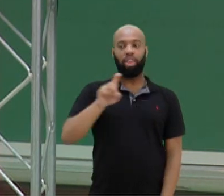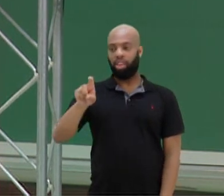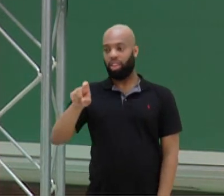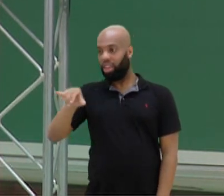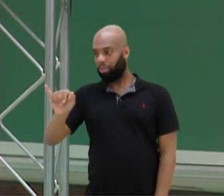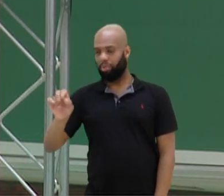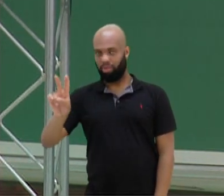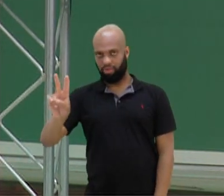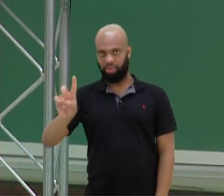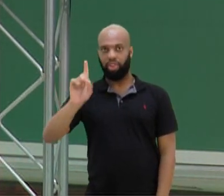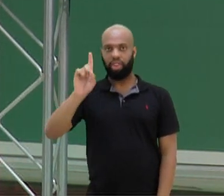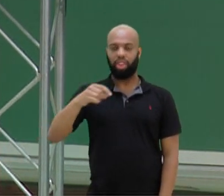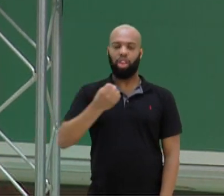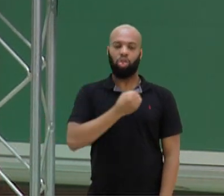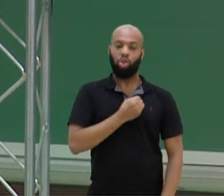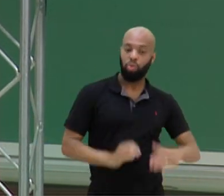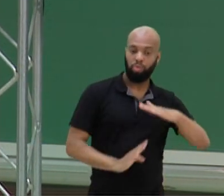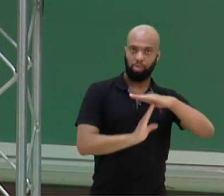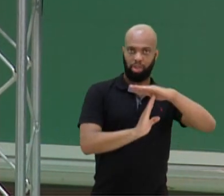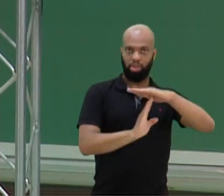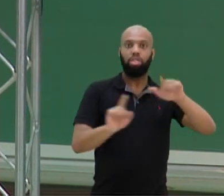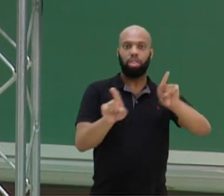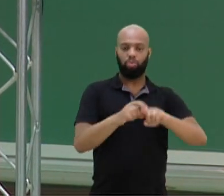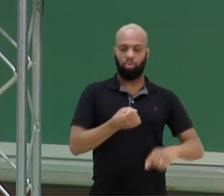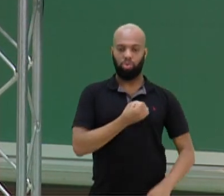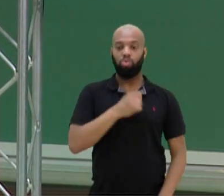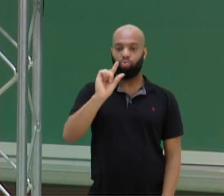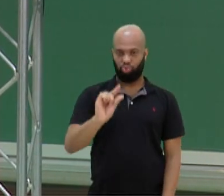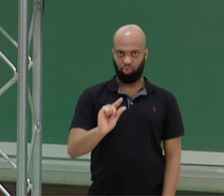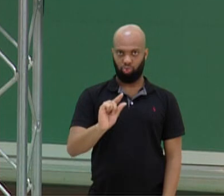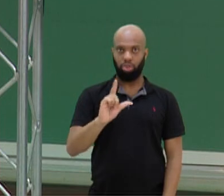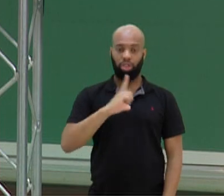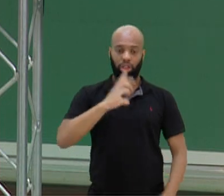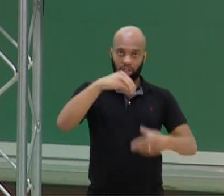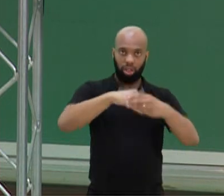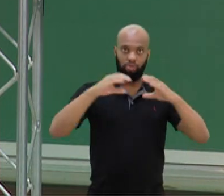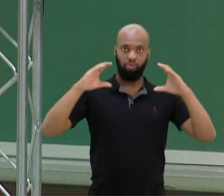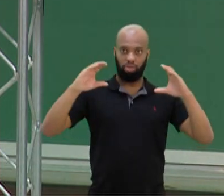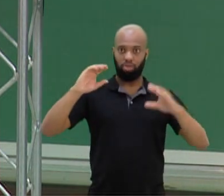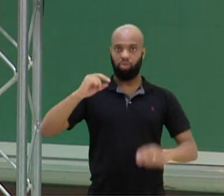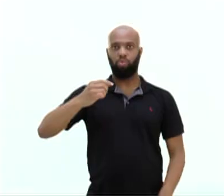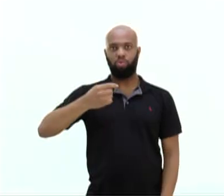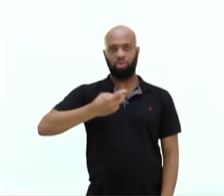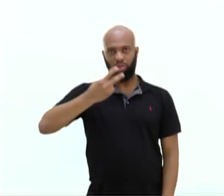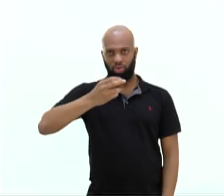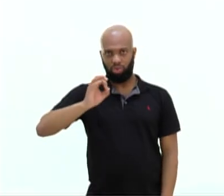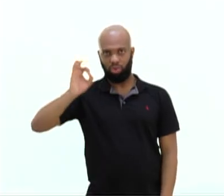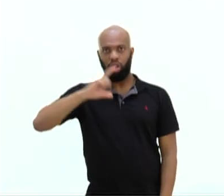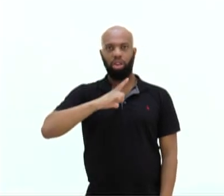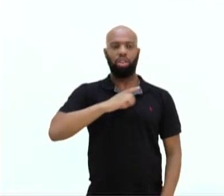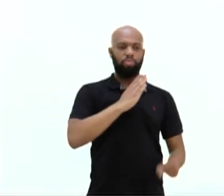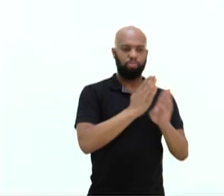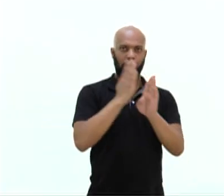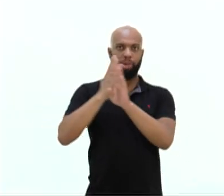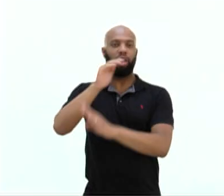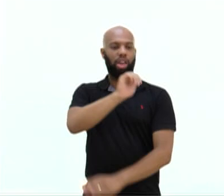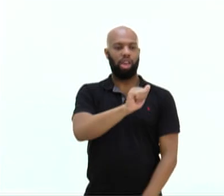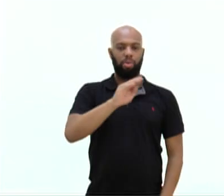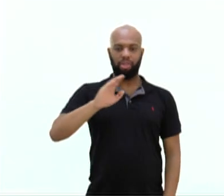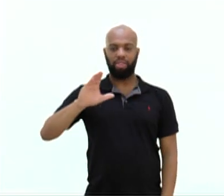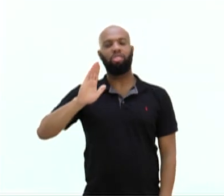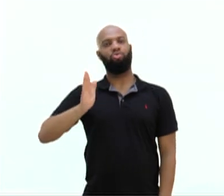na análise da nossa função quadrática, identificação da função quadrática, dos coeficientes A, B e C. A gente vai,